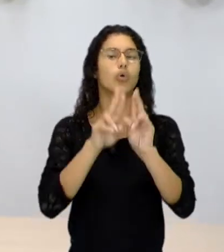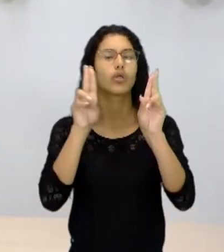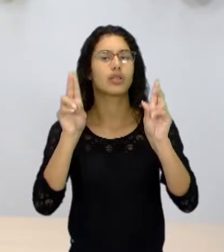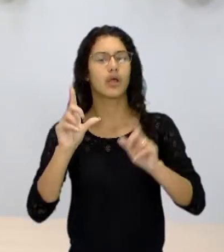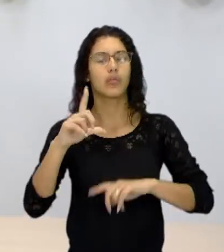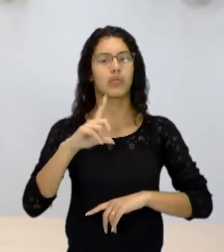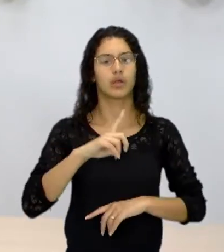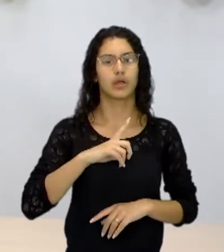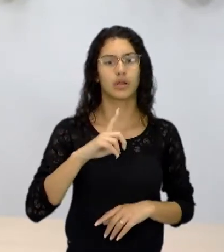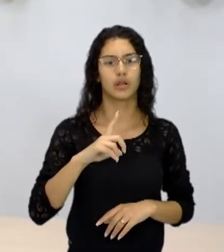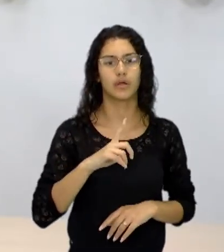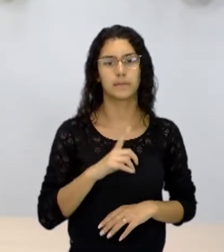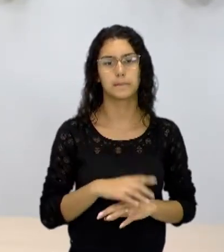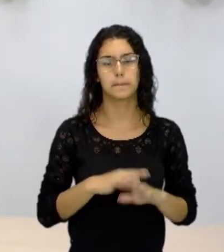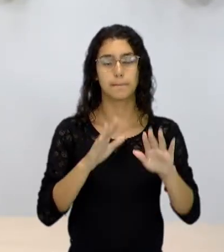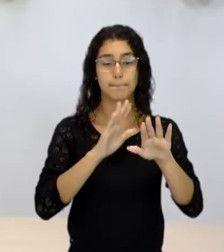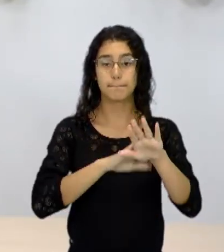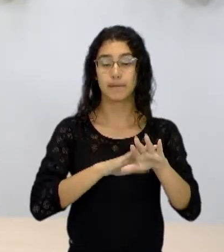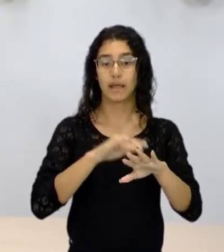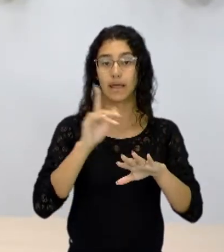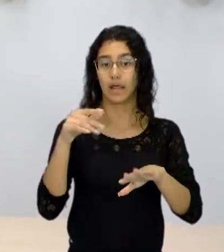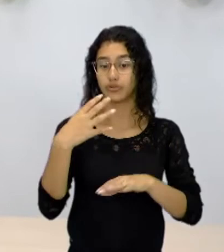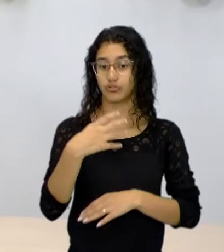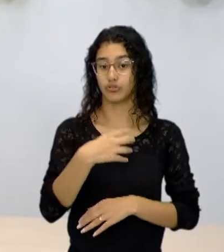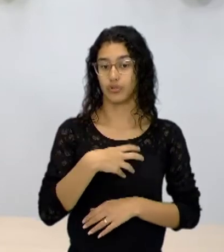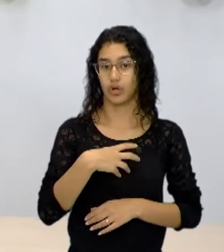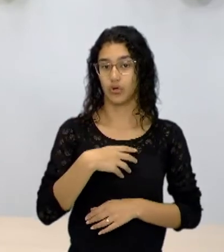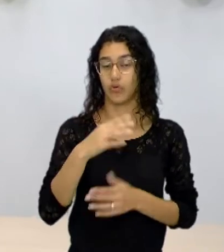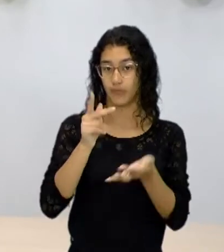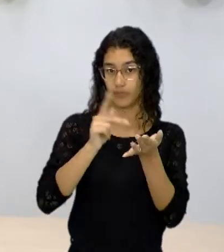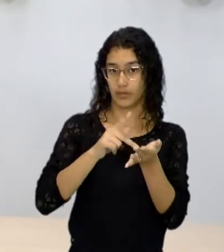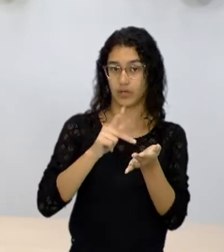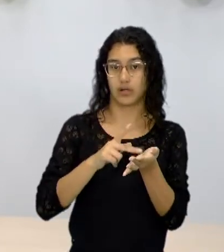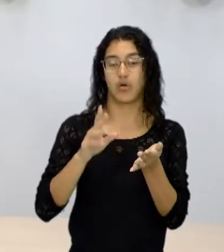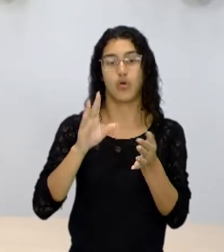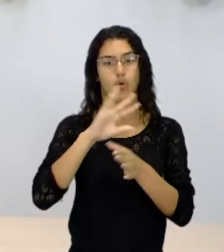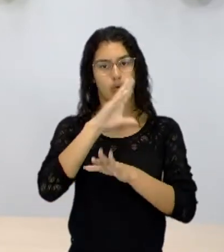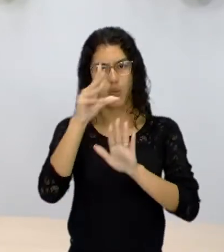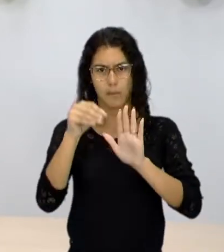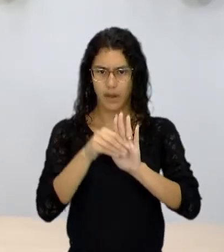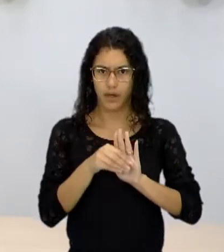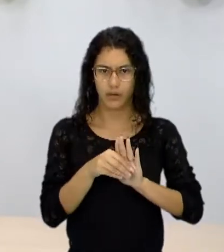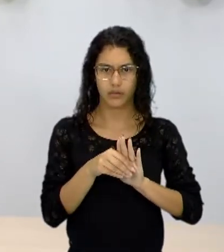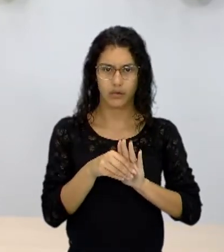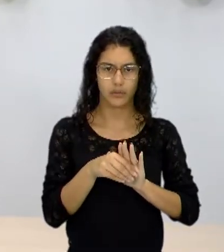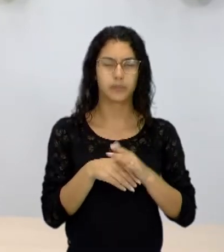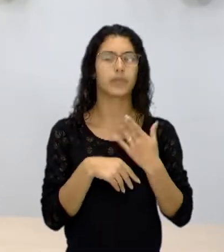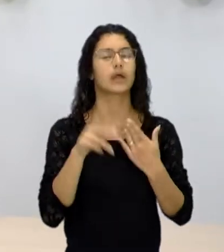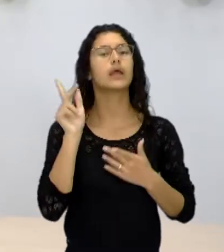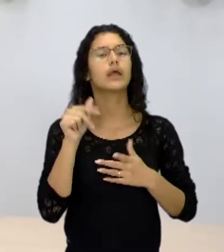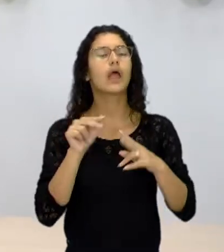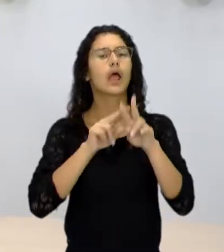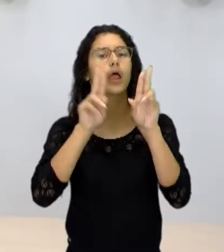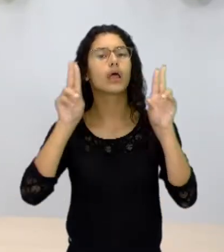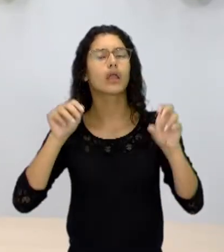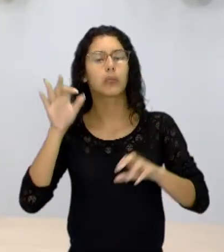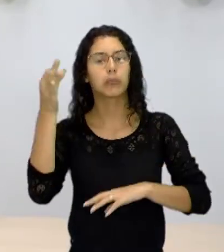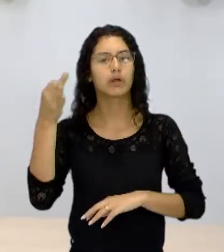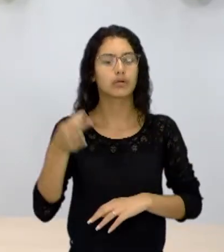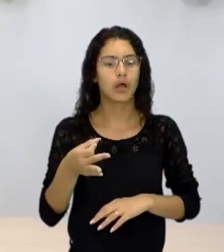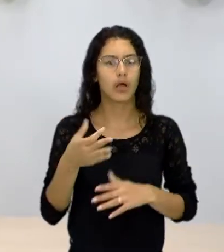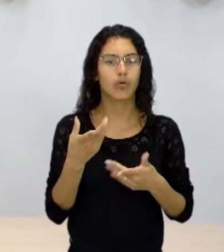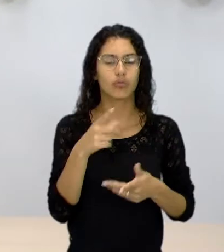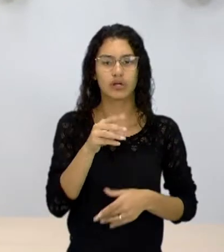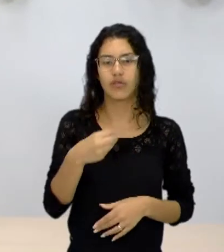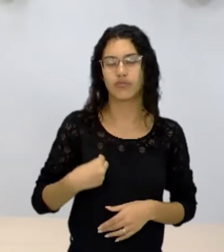têm sido tratados, são tratados de forma honesta, completa, e são assuntos pertinentes ao meio que